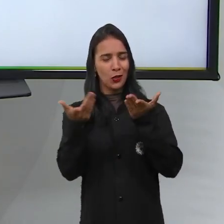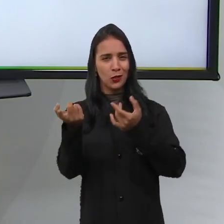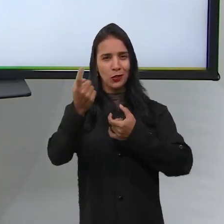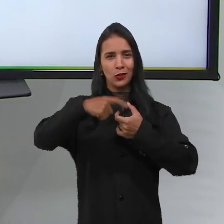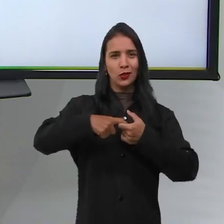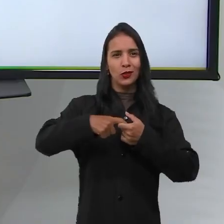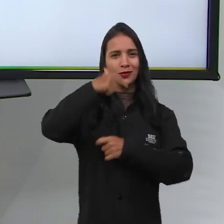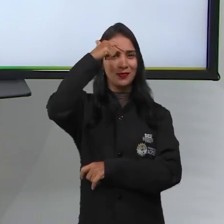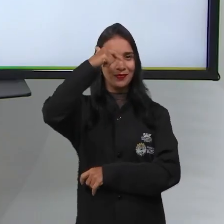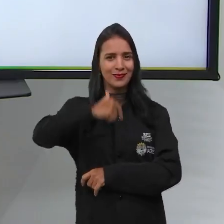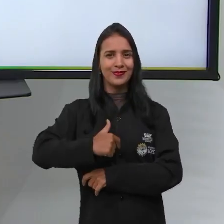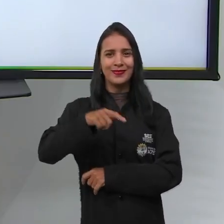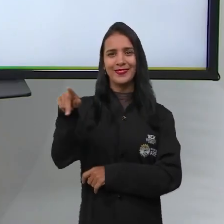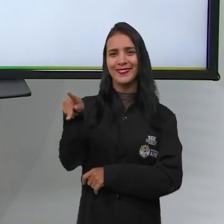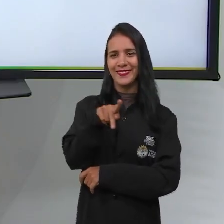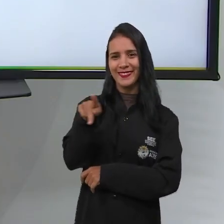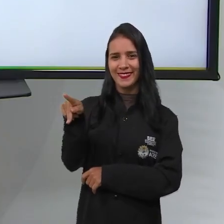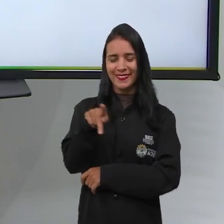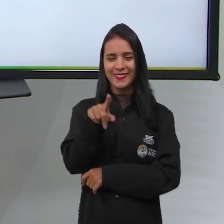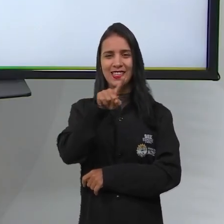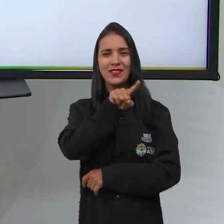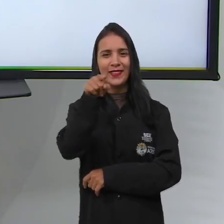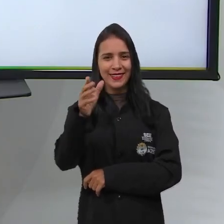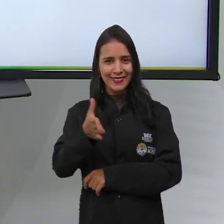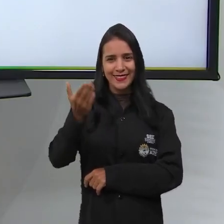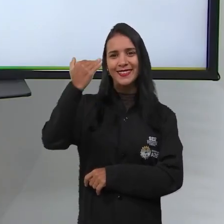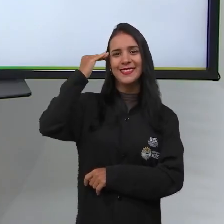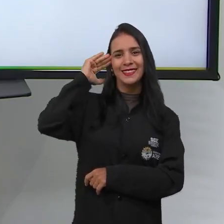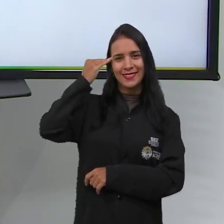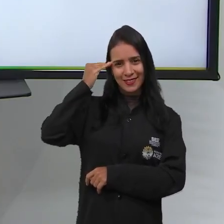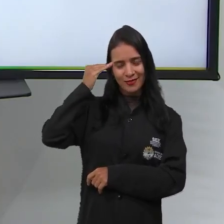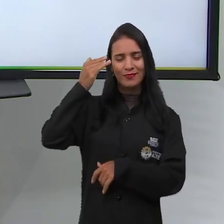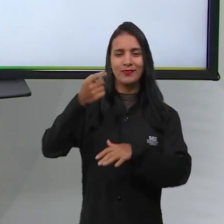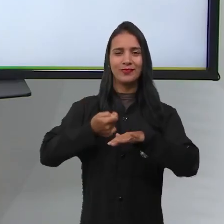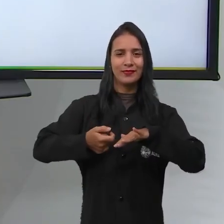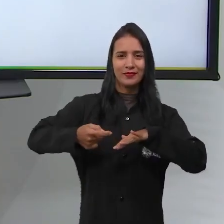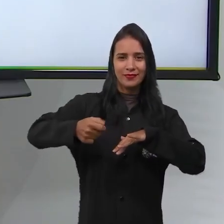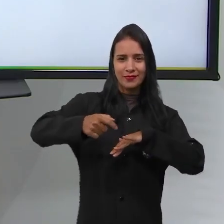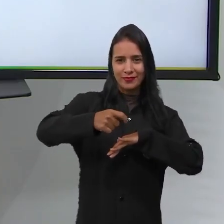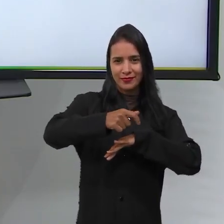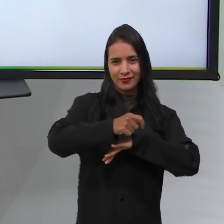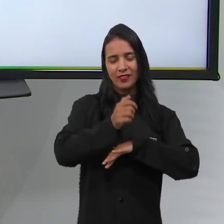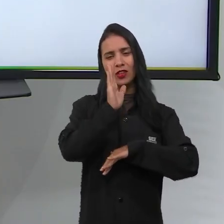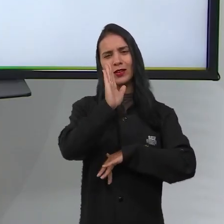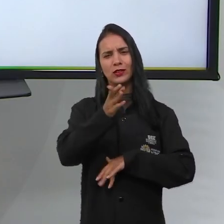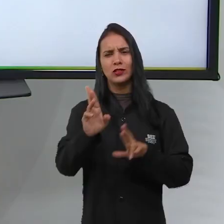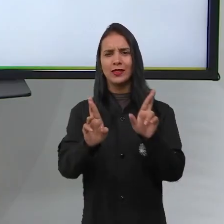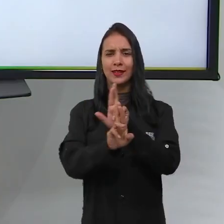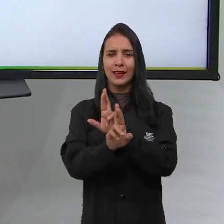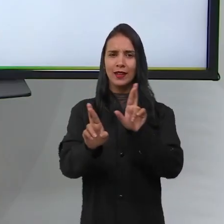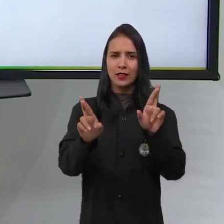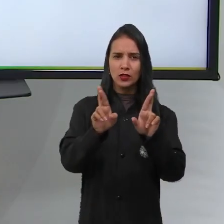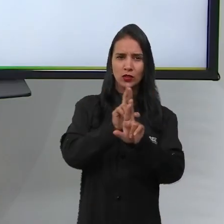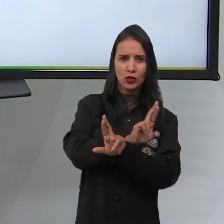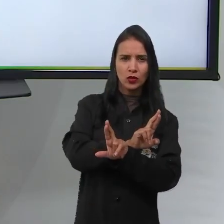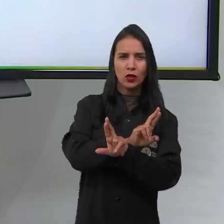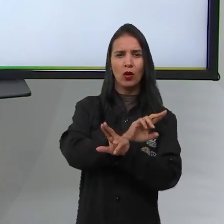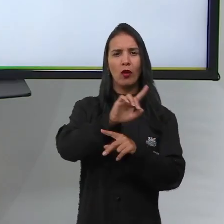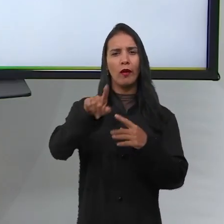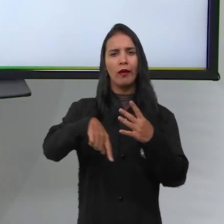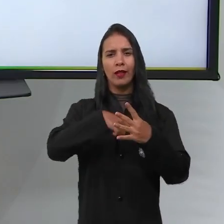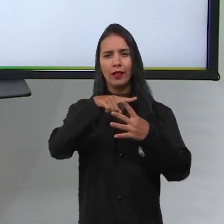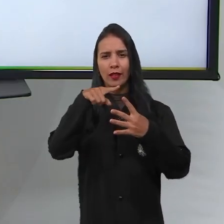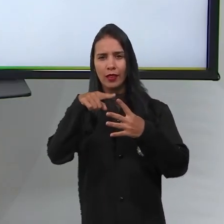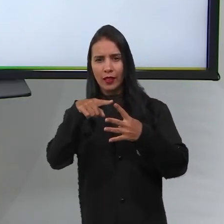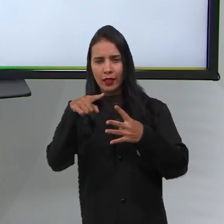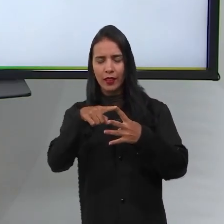para a professora, que você já compreendeu o que é fake news, você já relacionou fake news aí, a